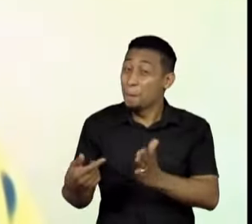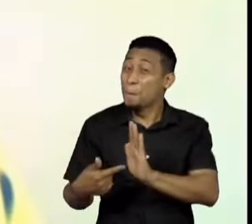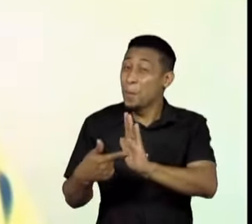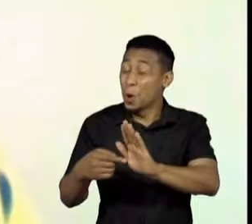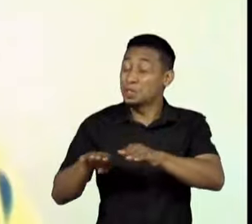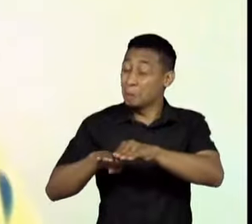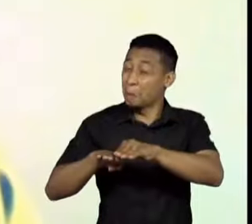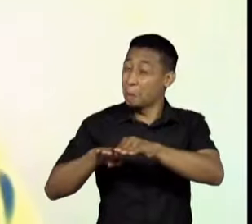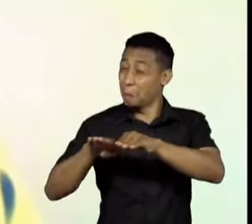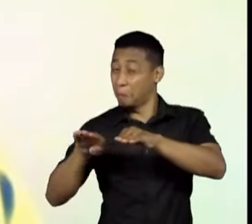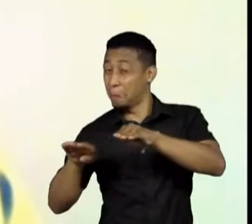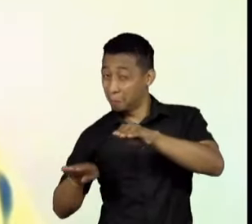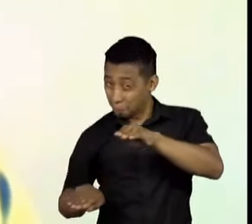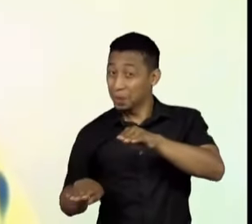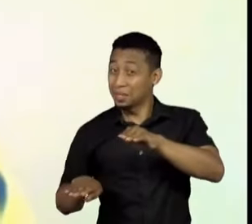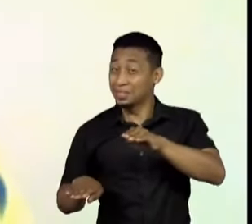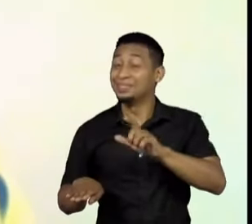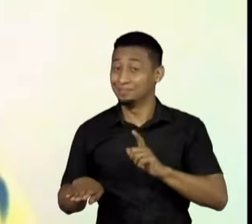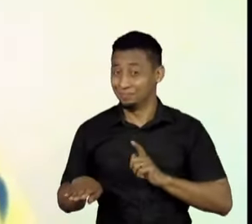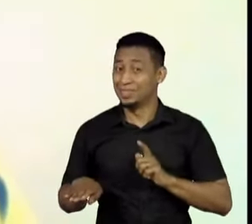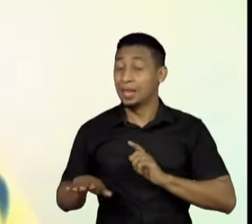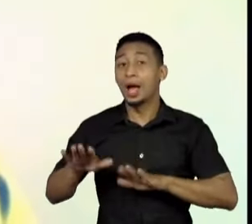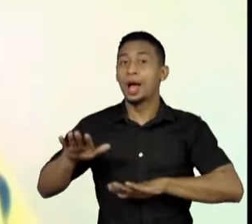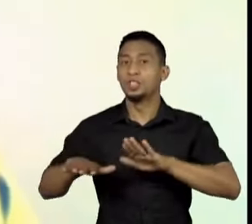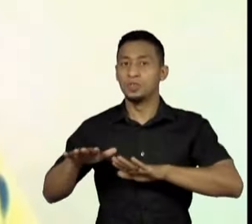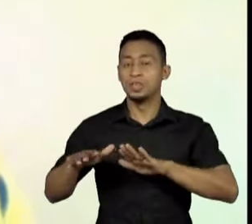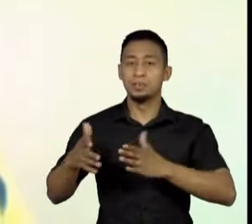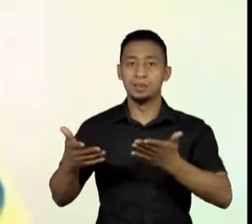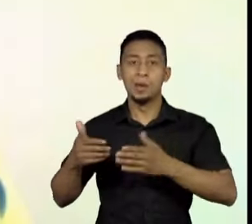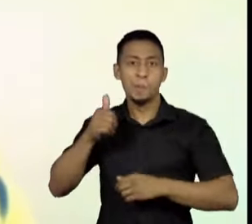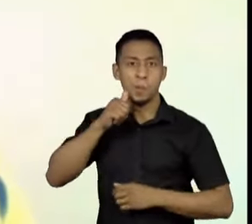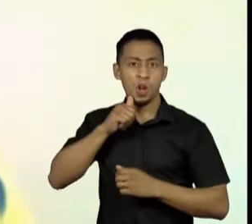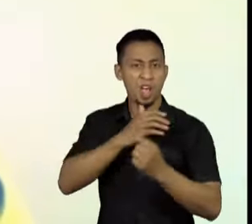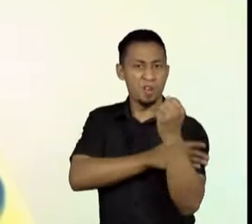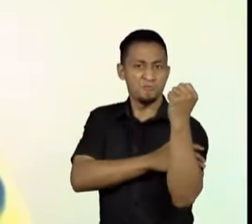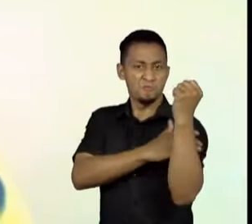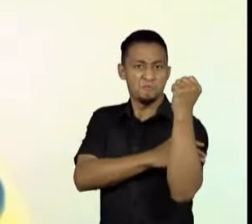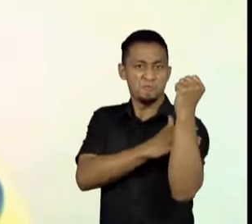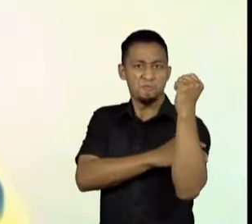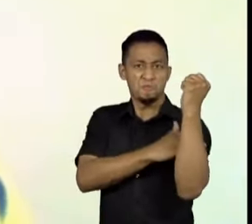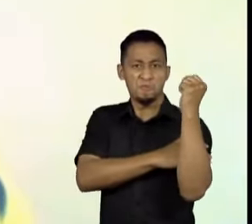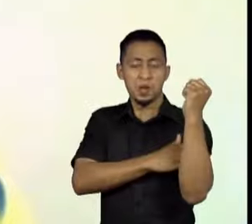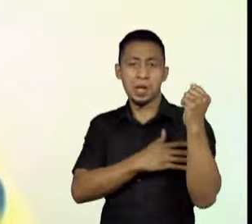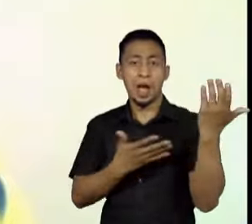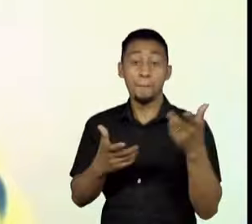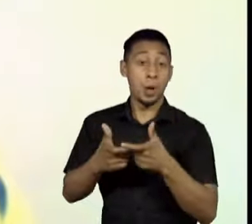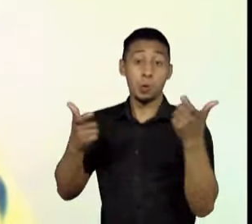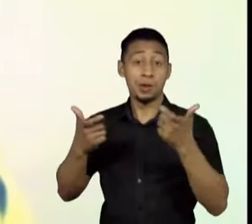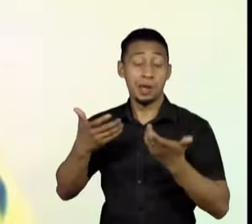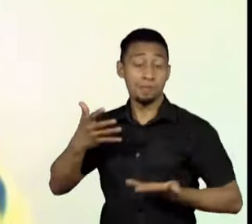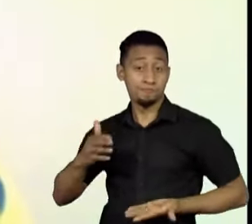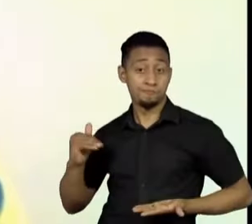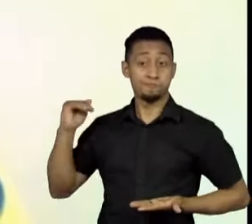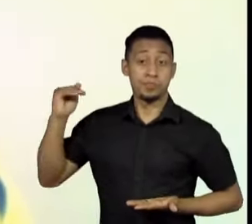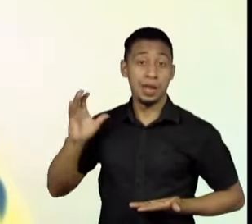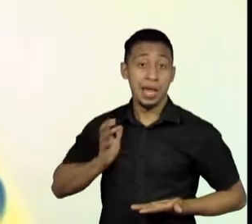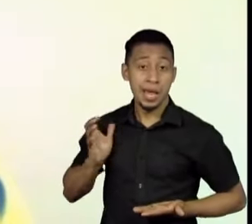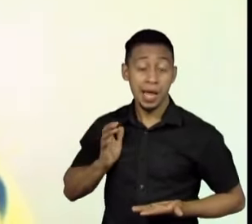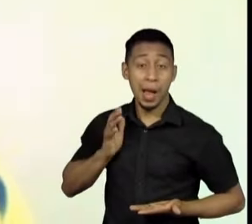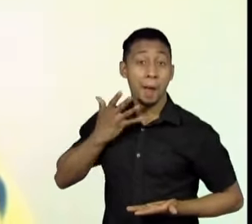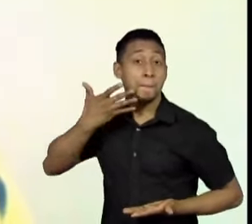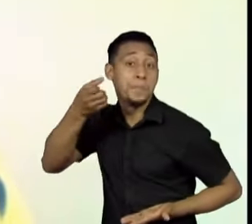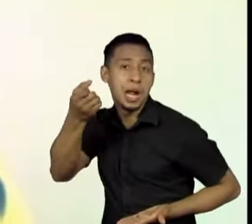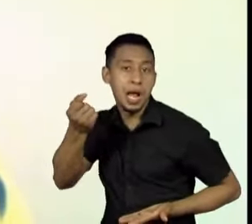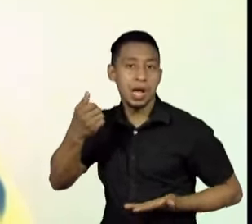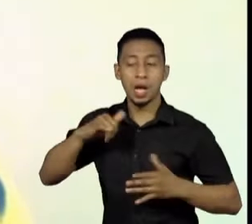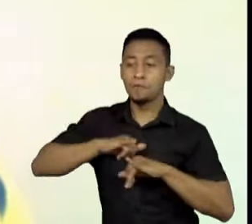um discurso feminista de mulheres brancas, de mulheres de classe média, de mulheres pobres, né?